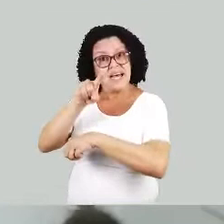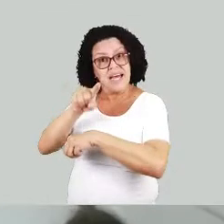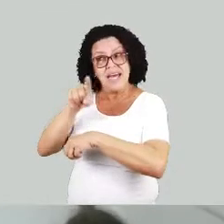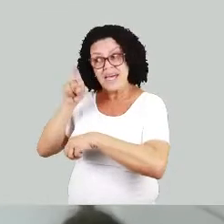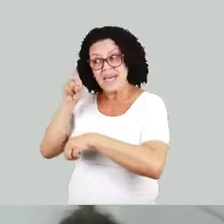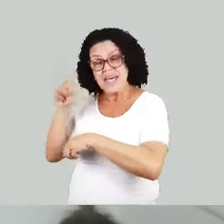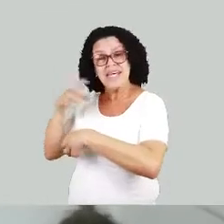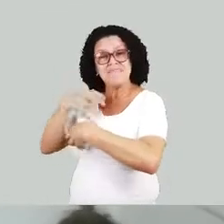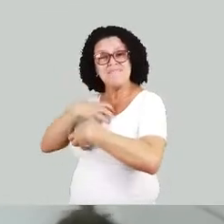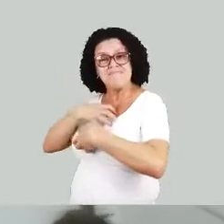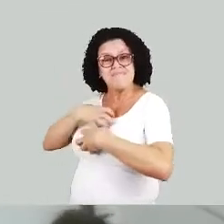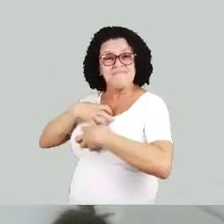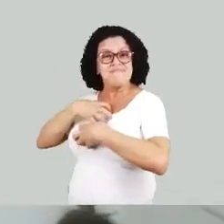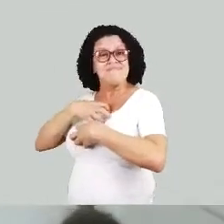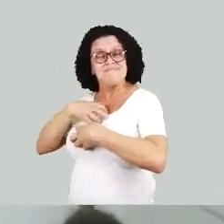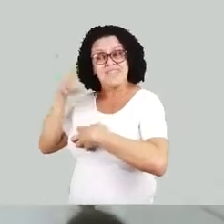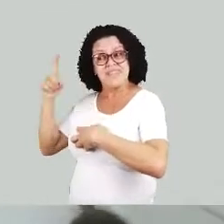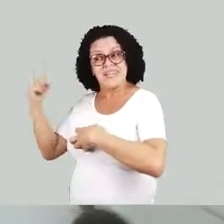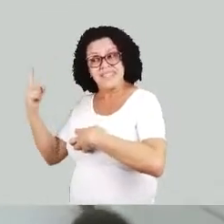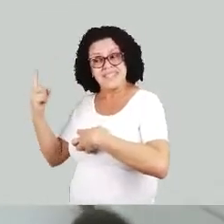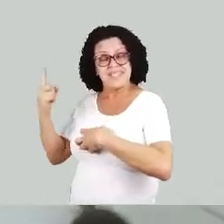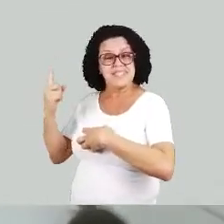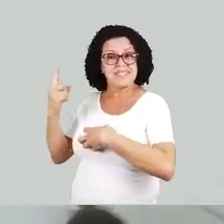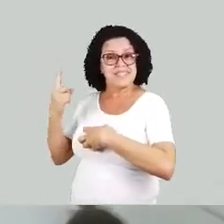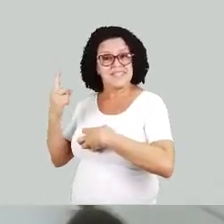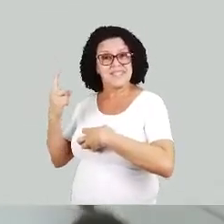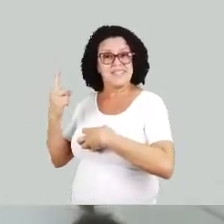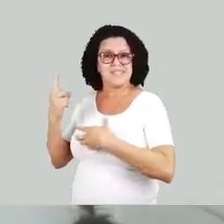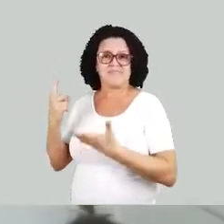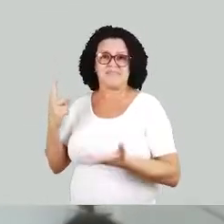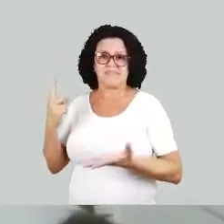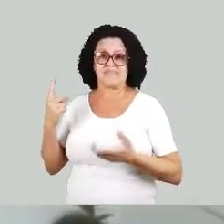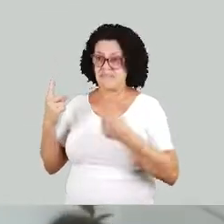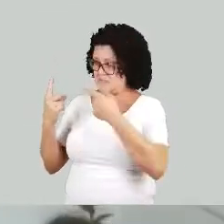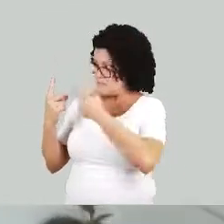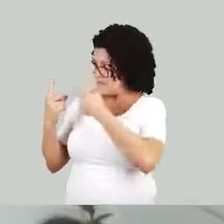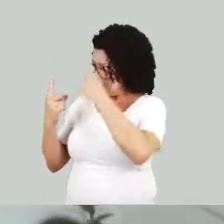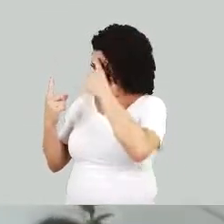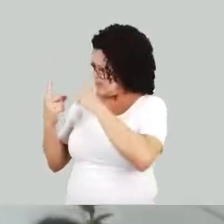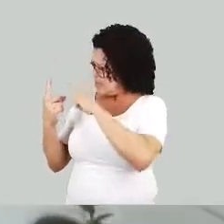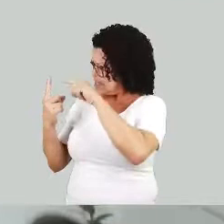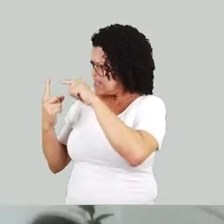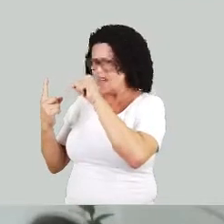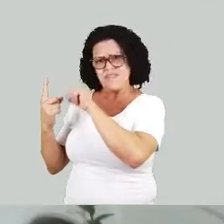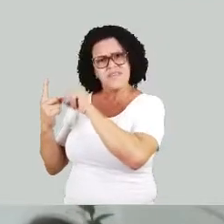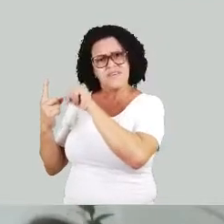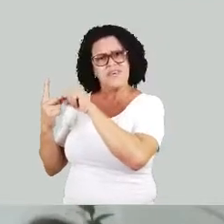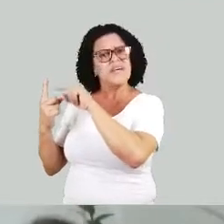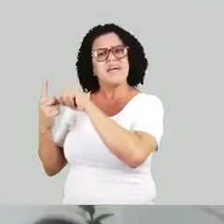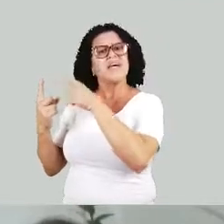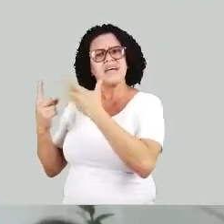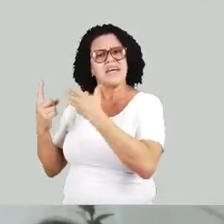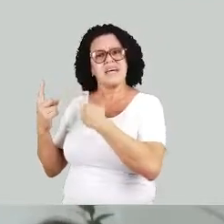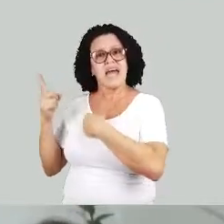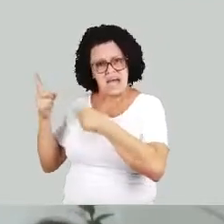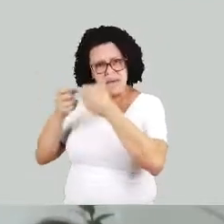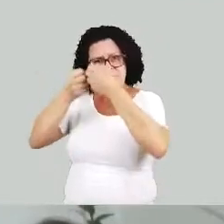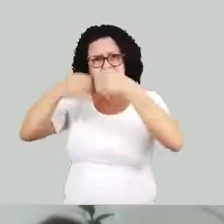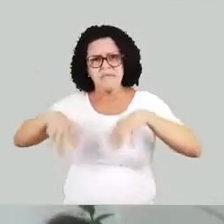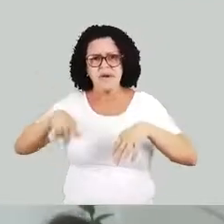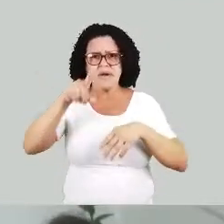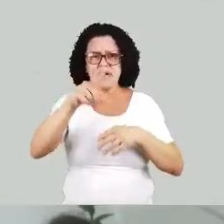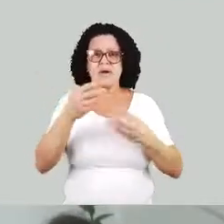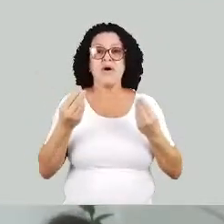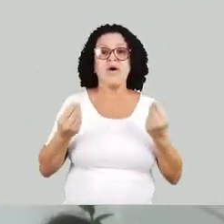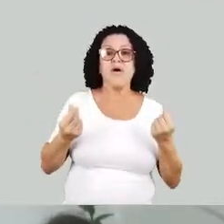e ressentindo e esperando que a pessoa venha pedir perdão e ele nem sabe, nem considera que tenha te prejudicado de